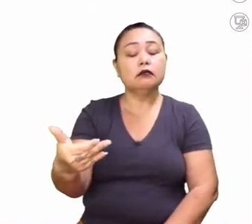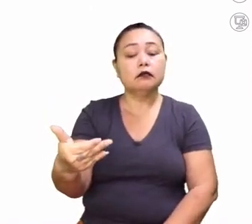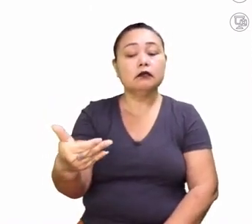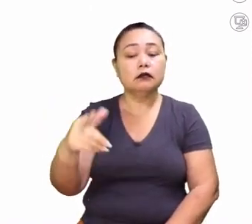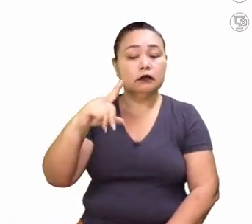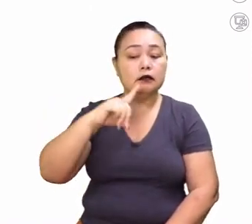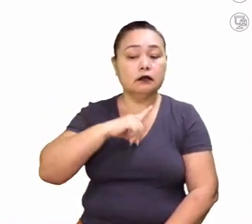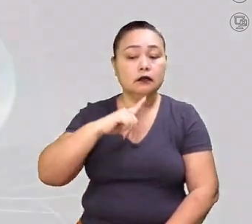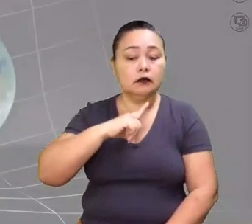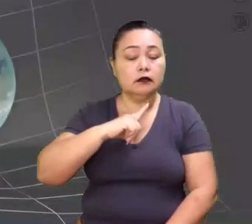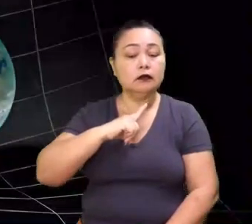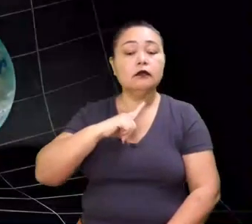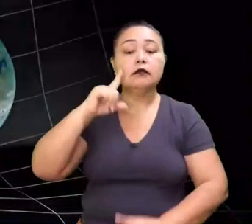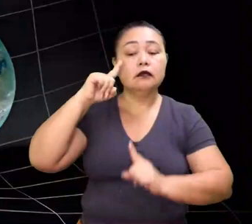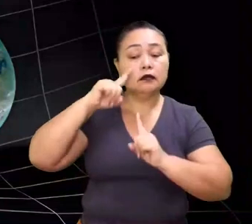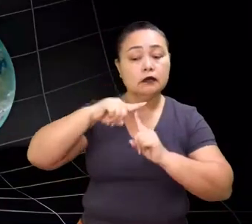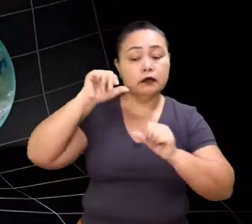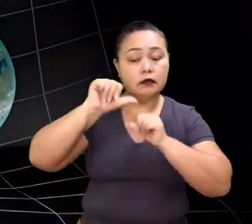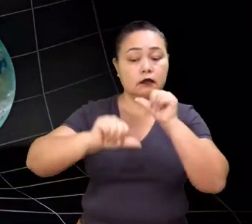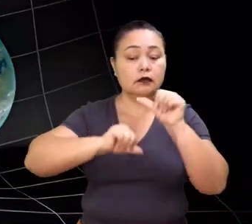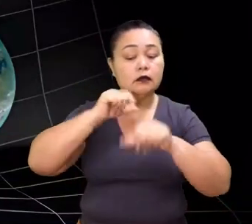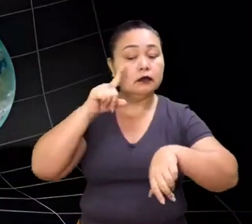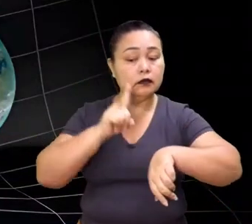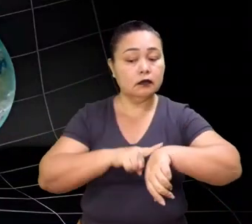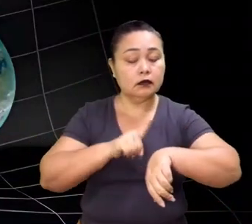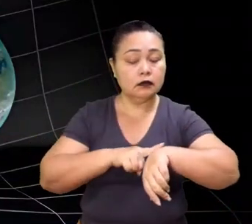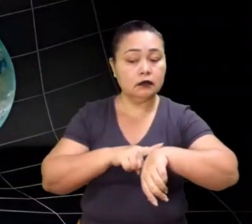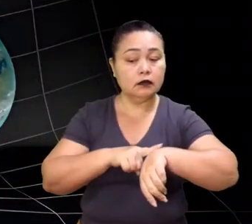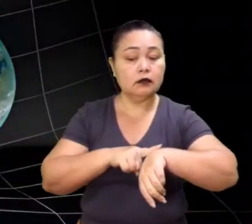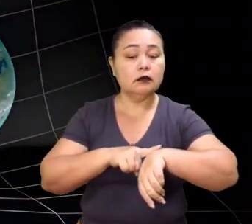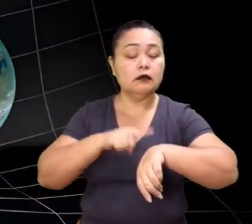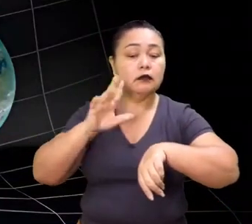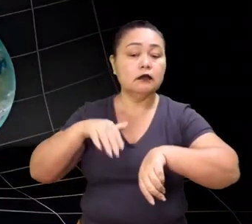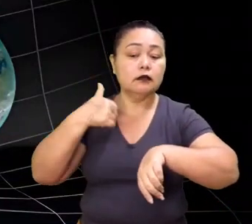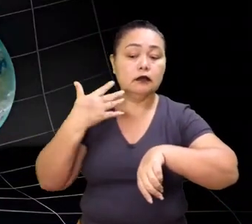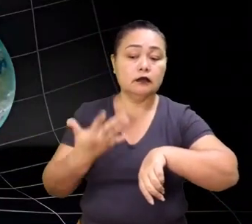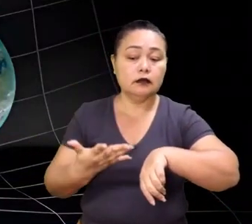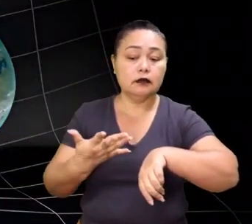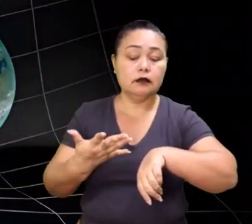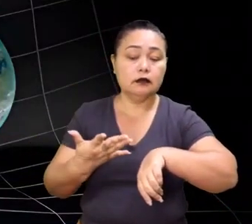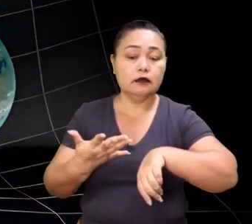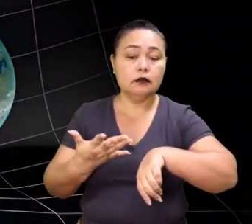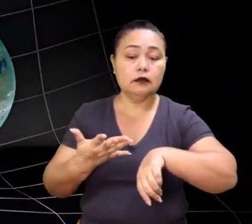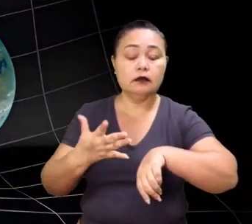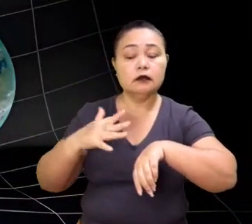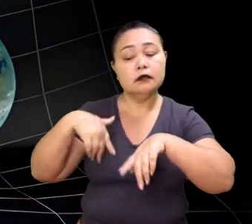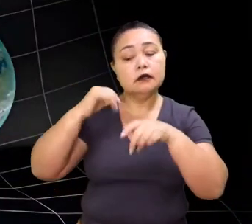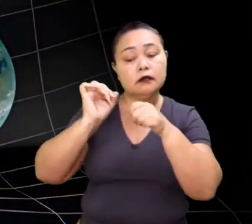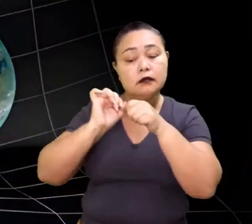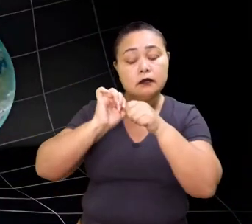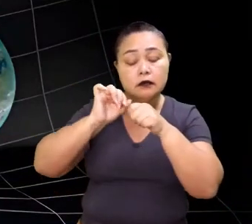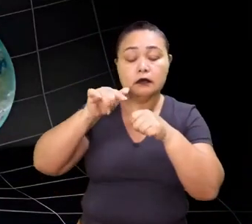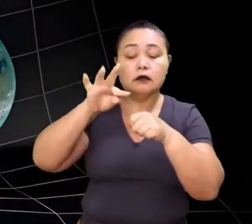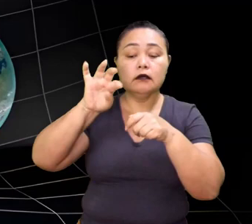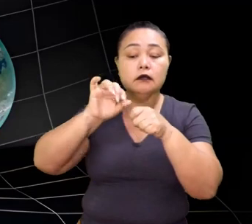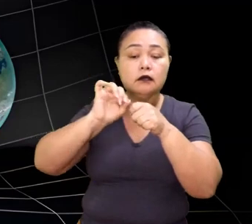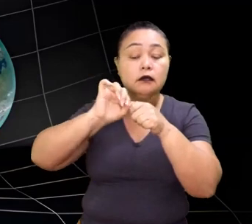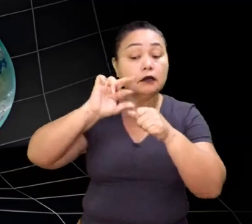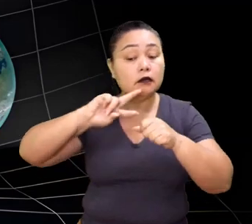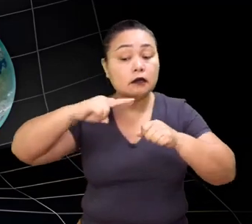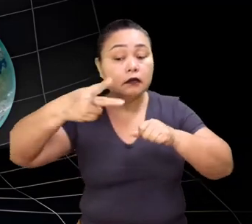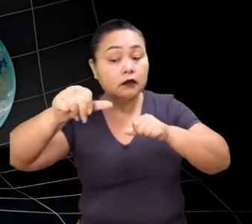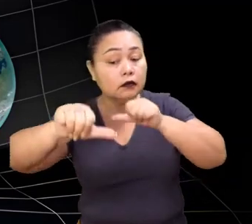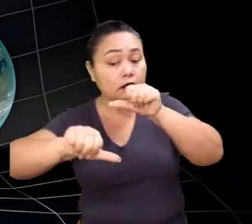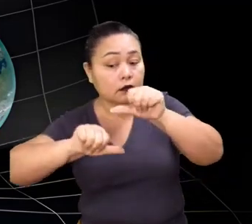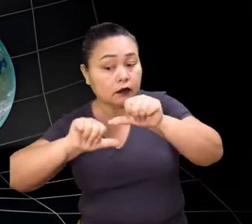nós temos algum tipos de transformação vai ter um momento que quando ao realizar um determinado trabalho não trocar